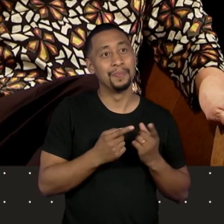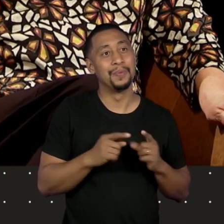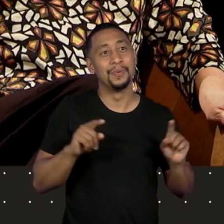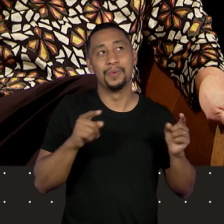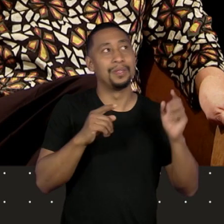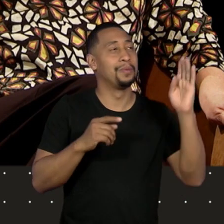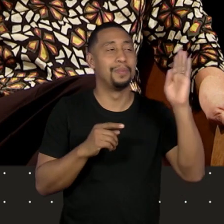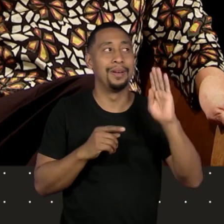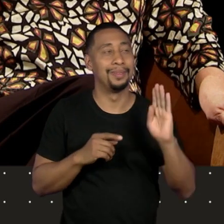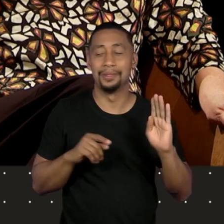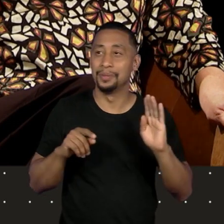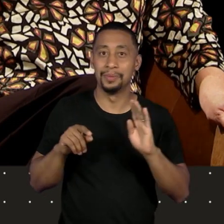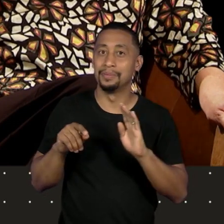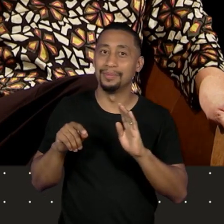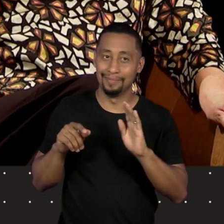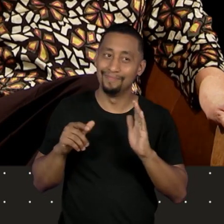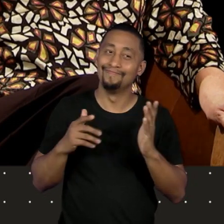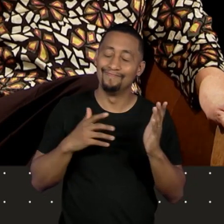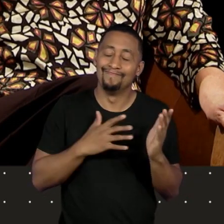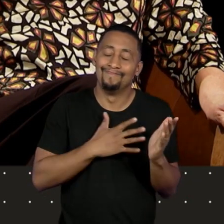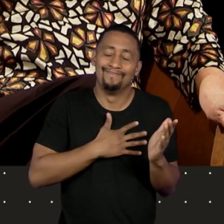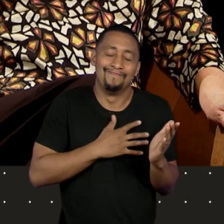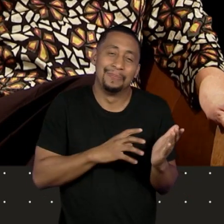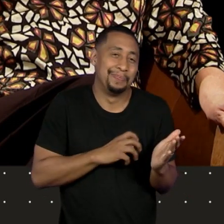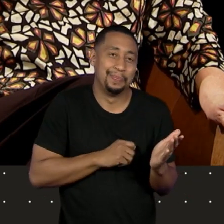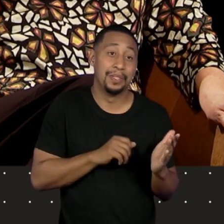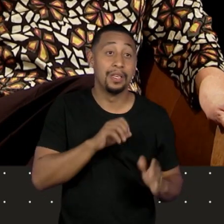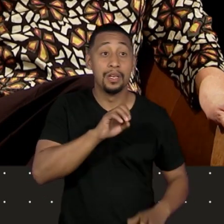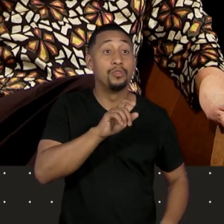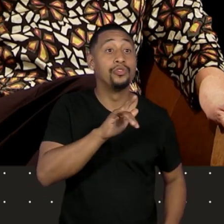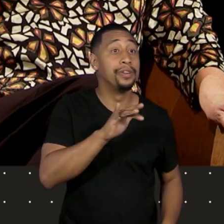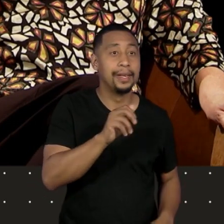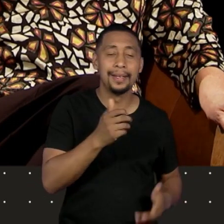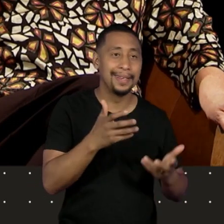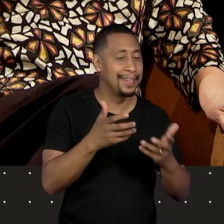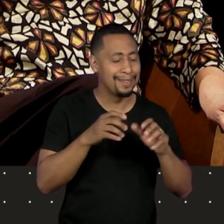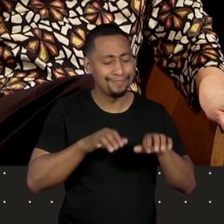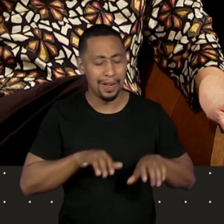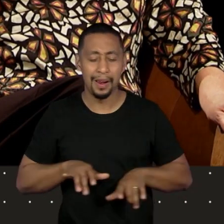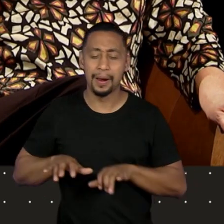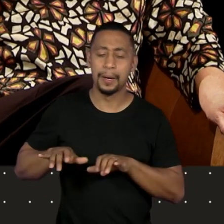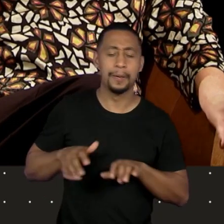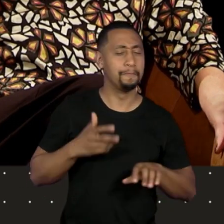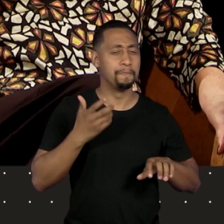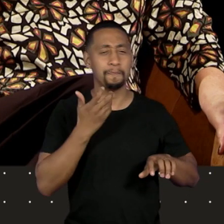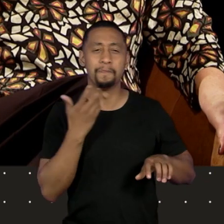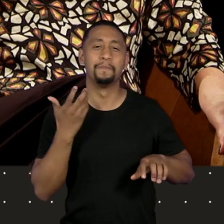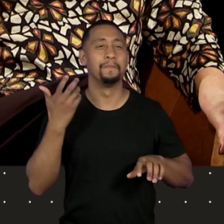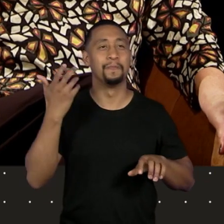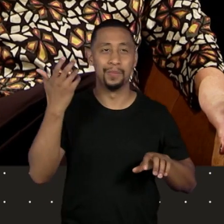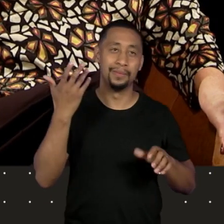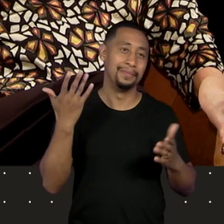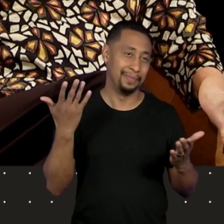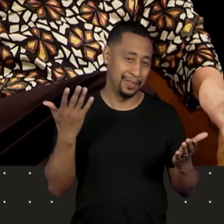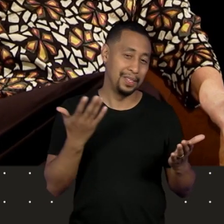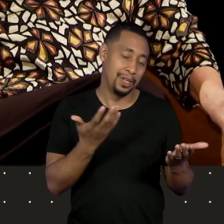a Eugénia quis tocar e cantar com eles,